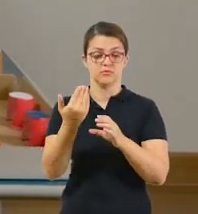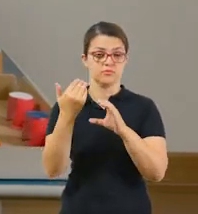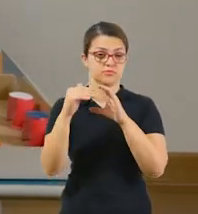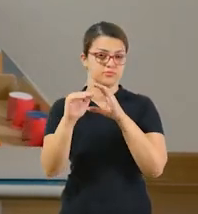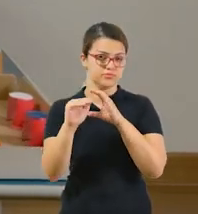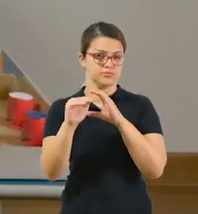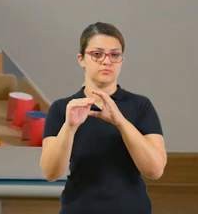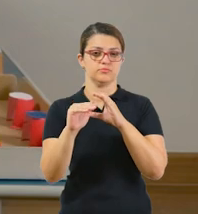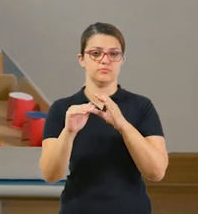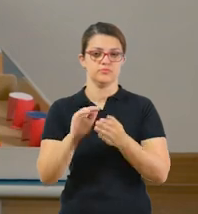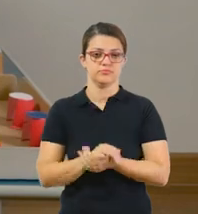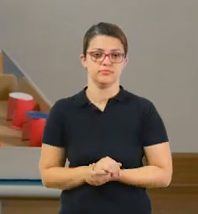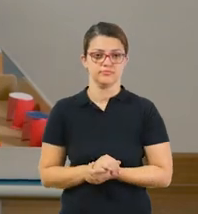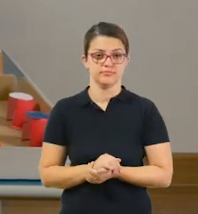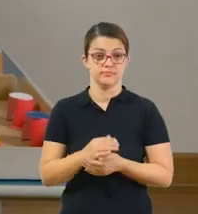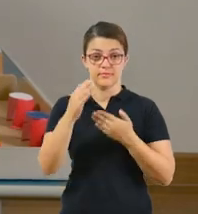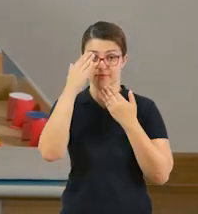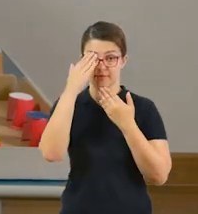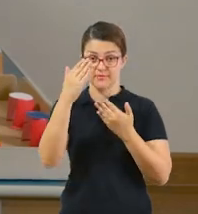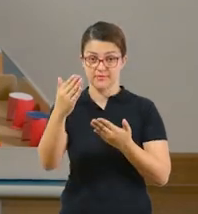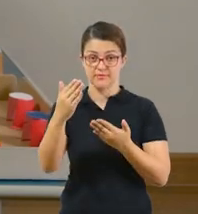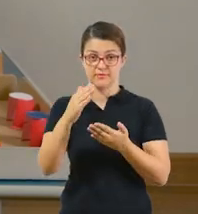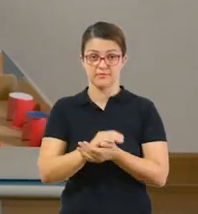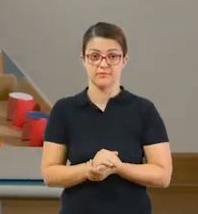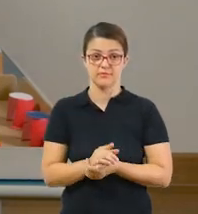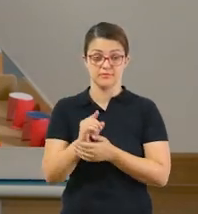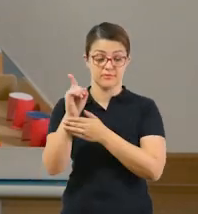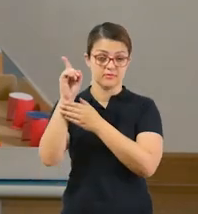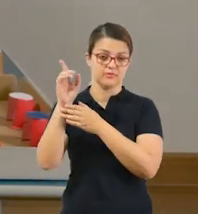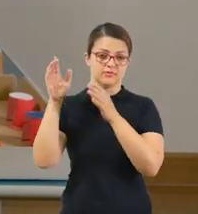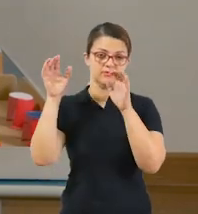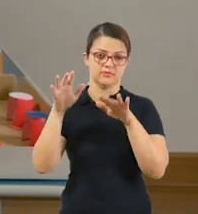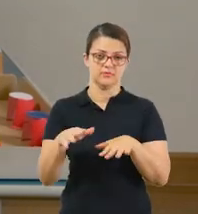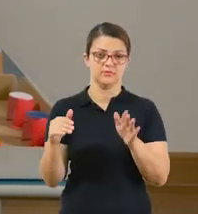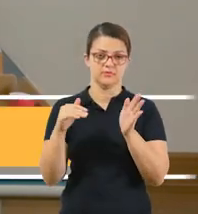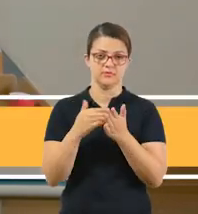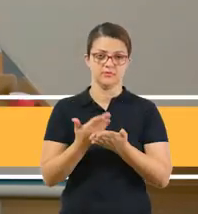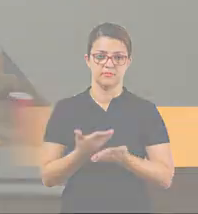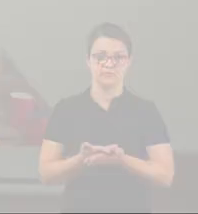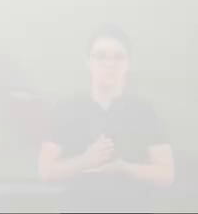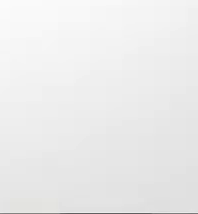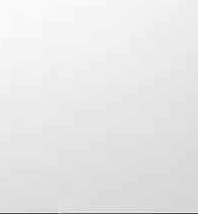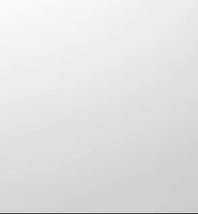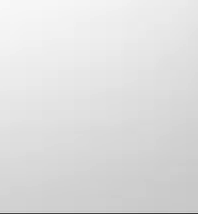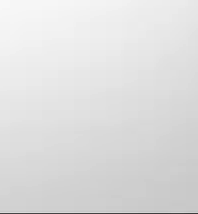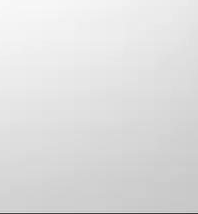de vocês fazerem o registro. Muito obrigada, fiquem com Deus e até a próxima.